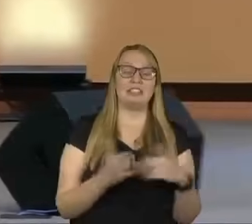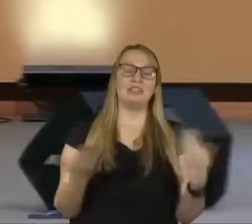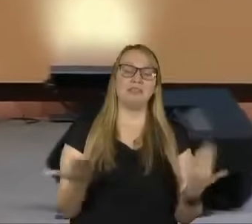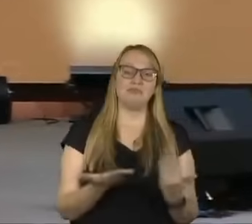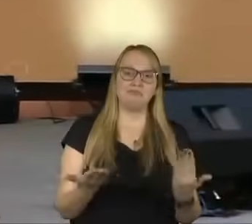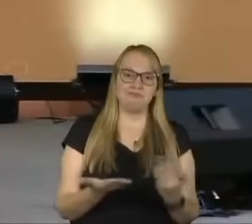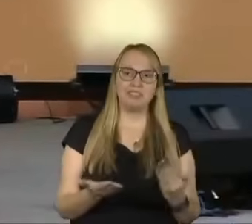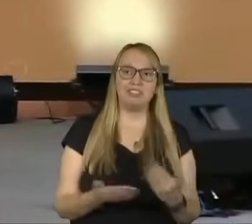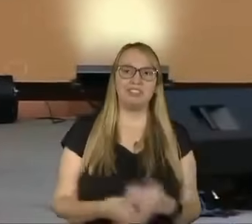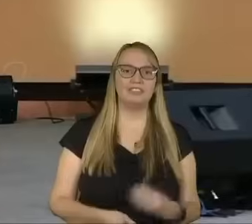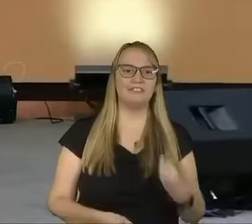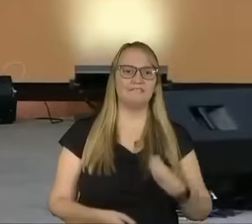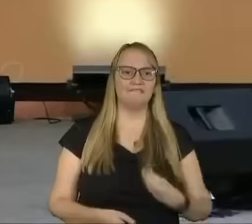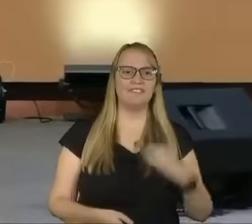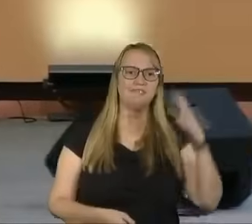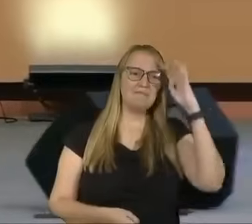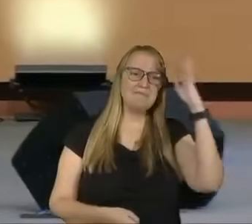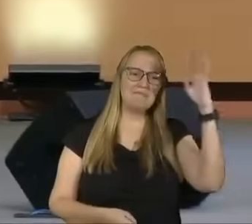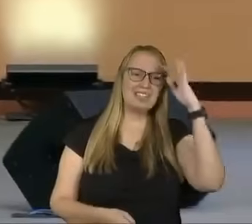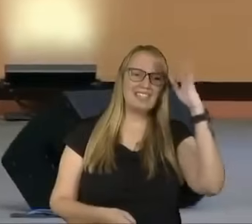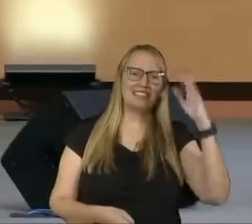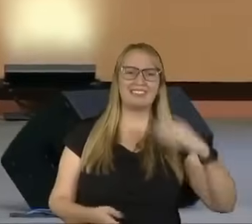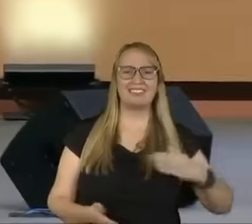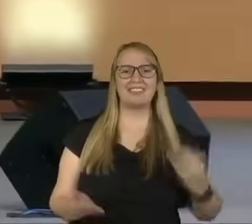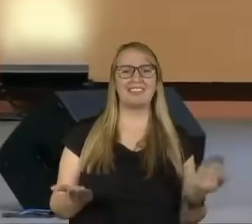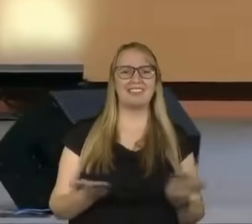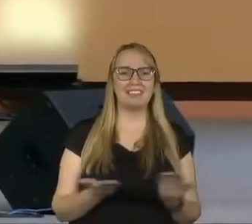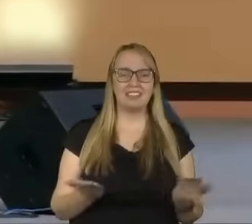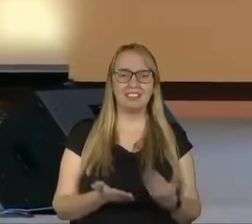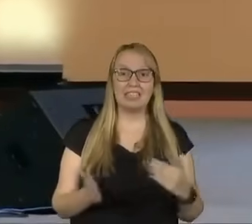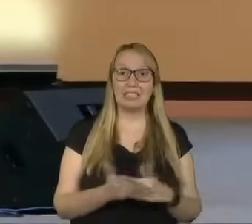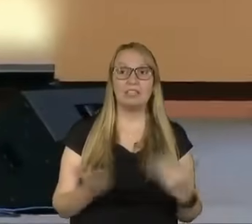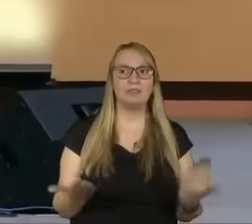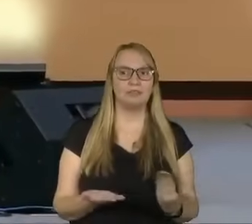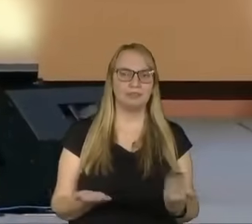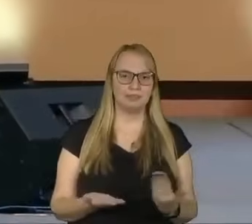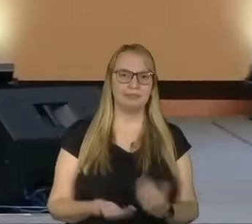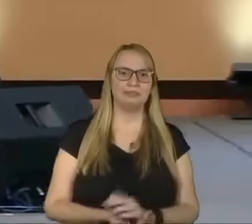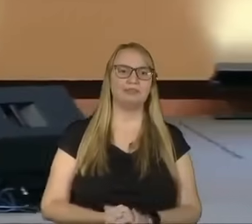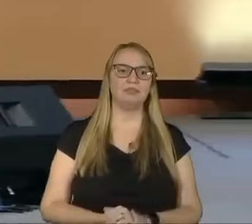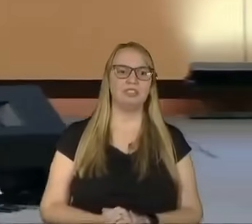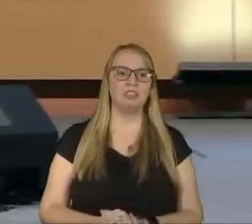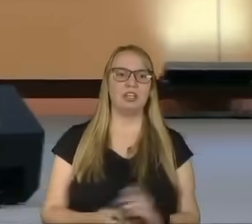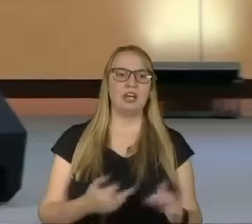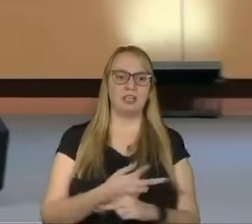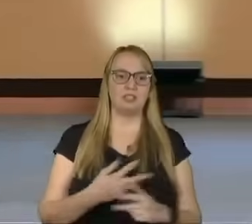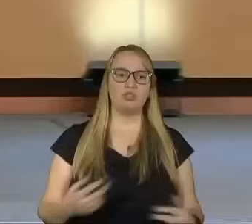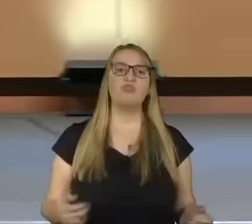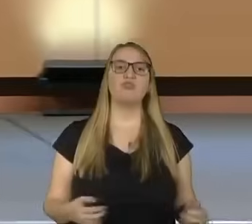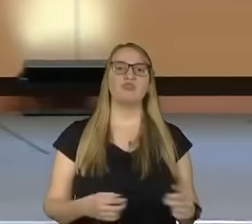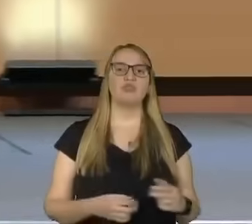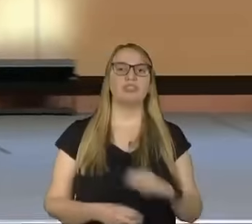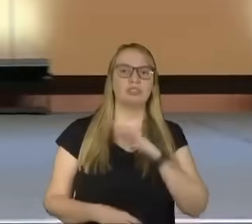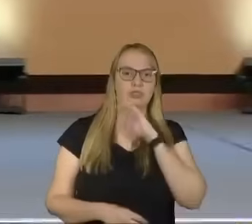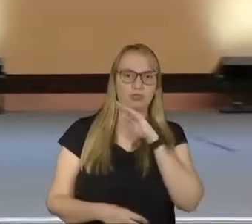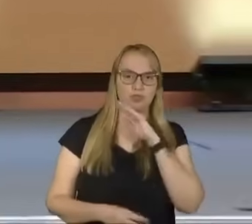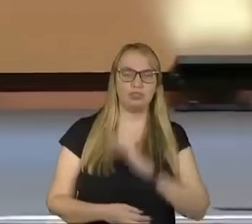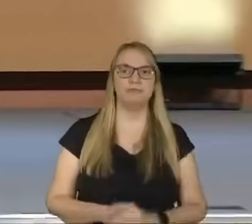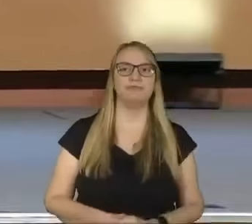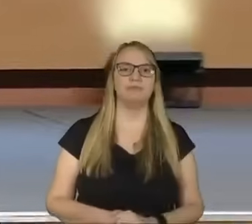coisas ruins da vida dela no dia de hoje as pessoas que